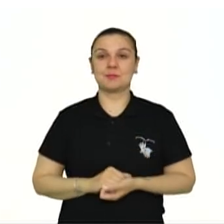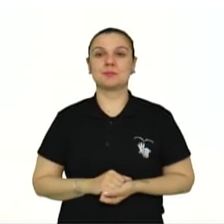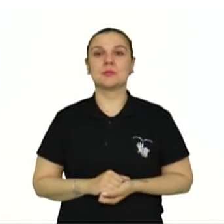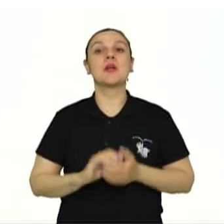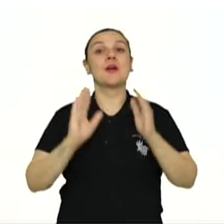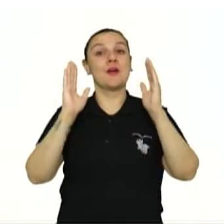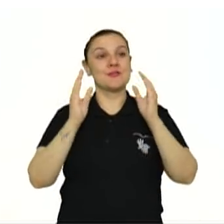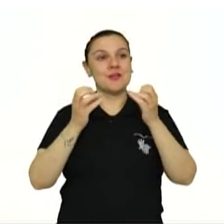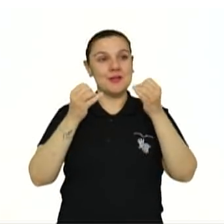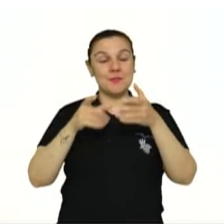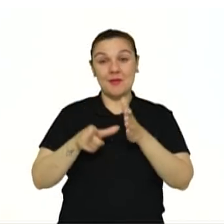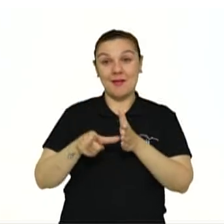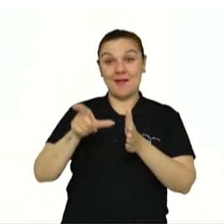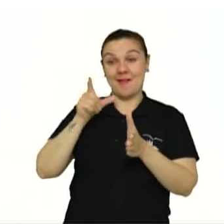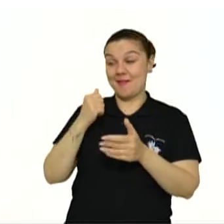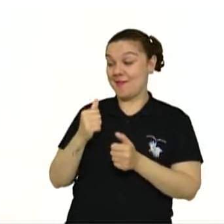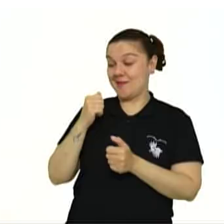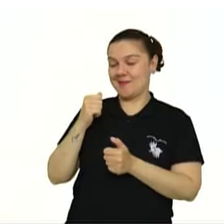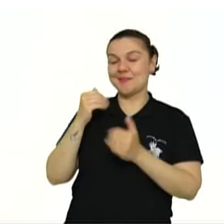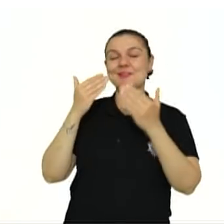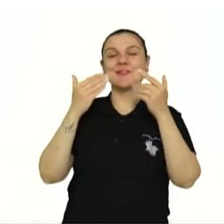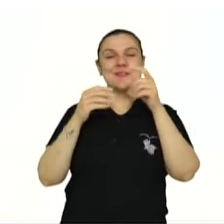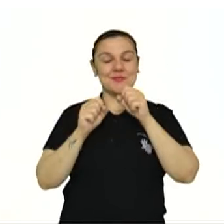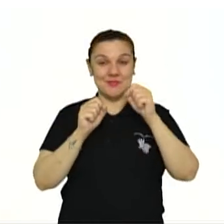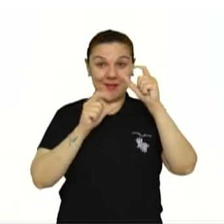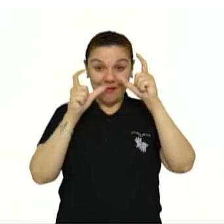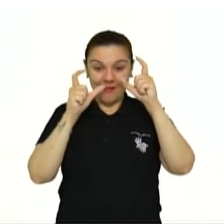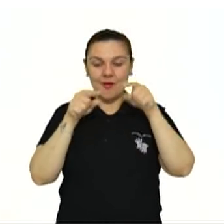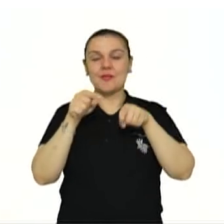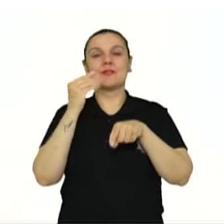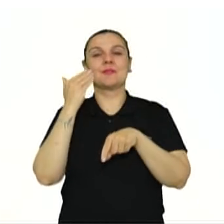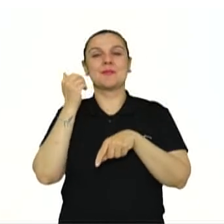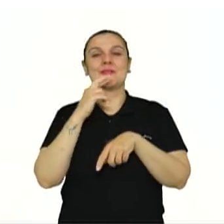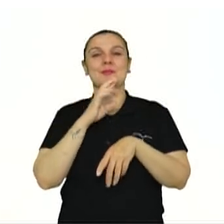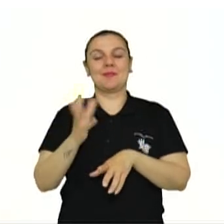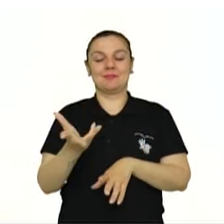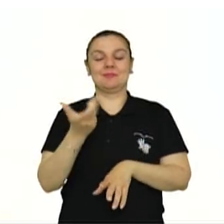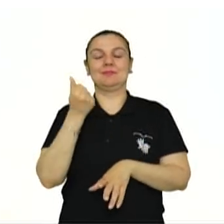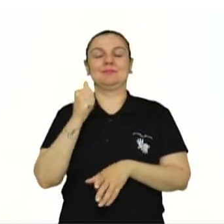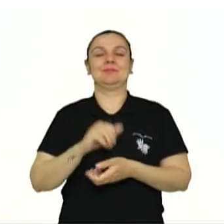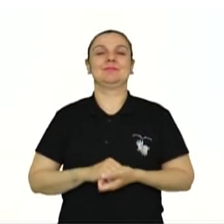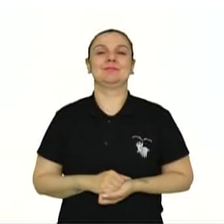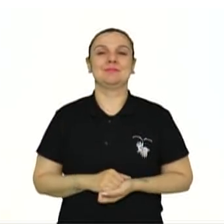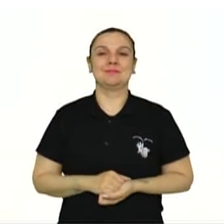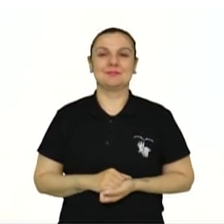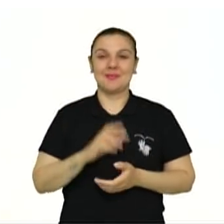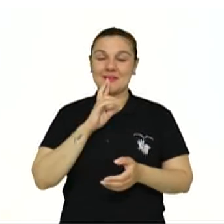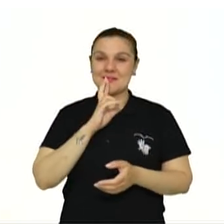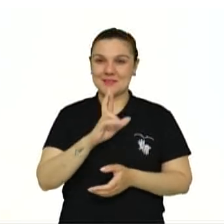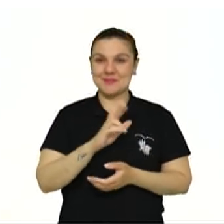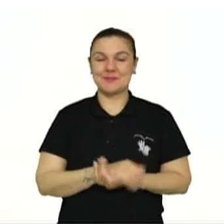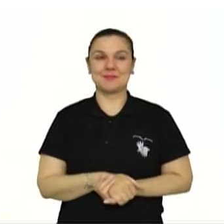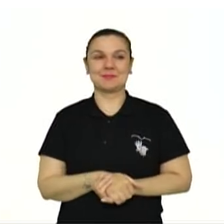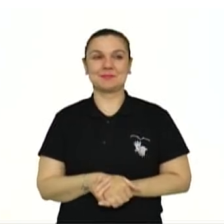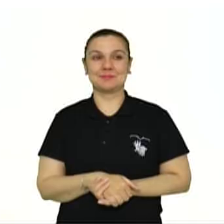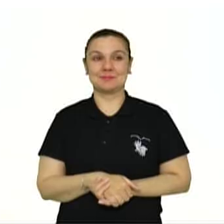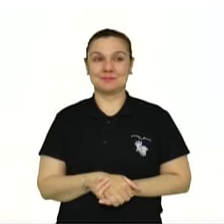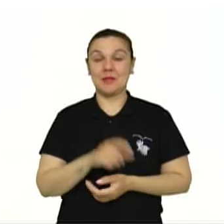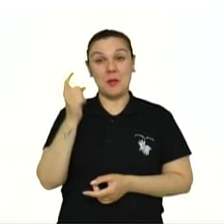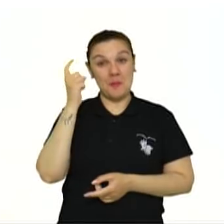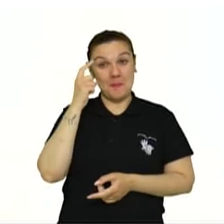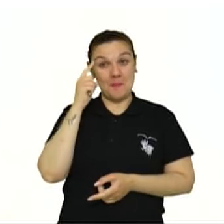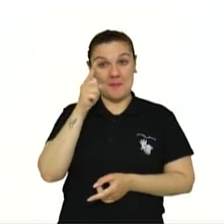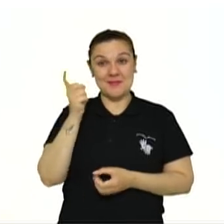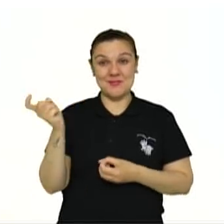Já falei alguma coisinha anteriormente para você. Se você prestou atenção, você vai saber bem tranquilinho essa resposta.